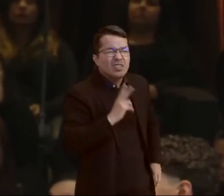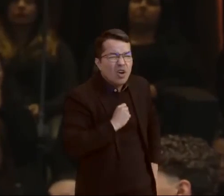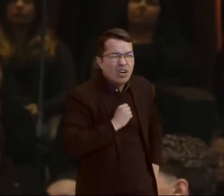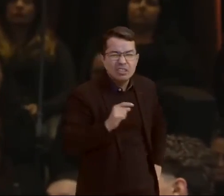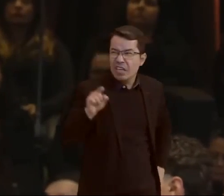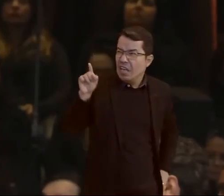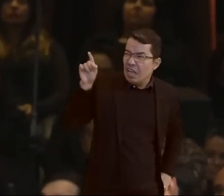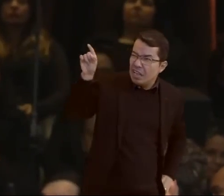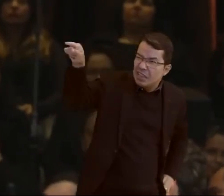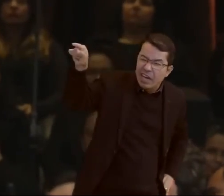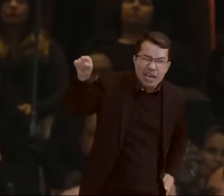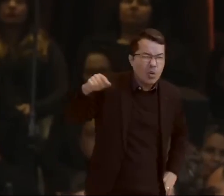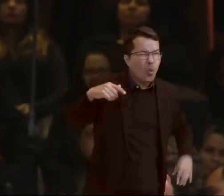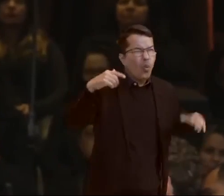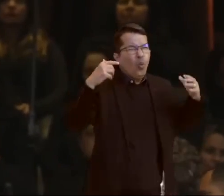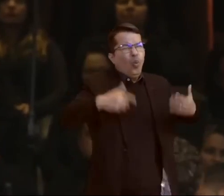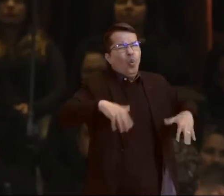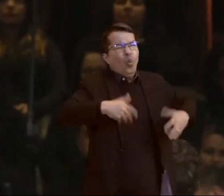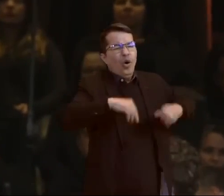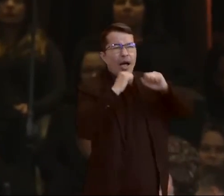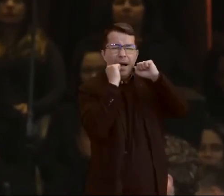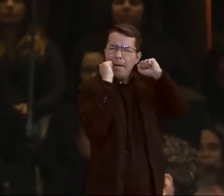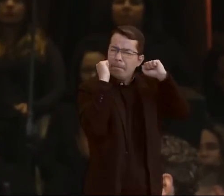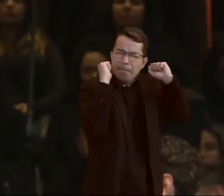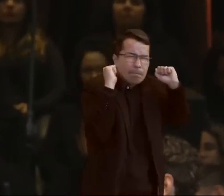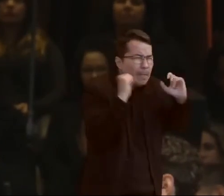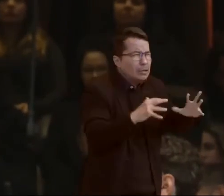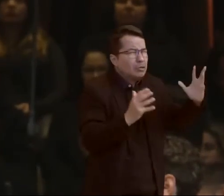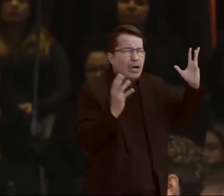mana leite e mel, porém,